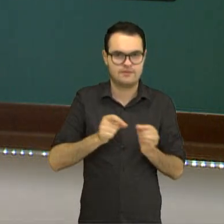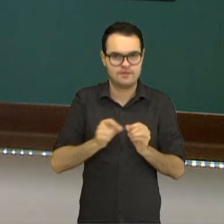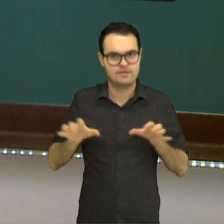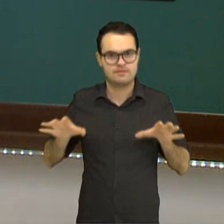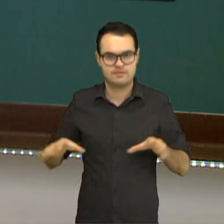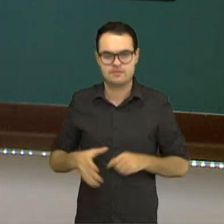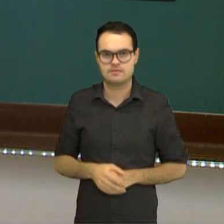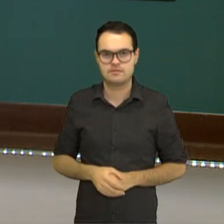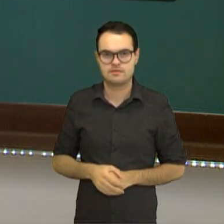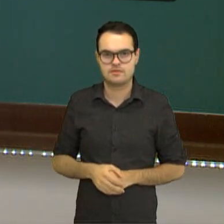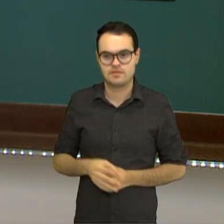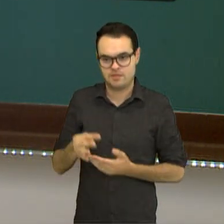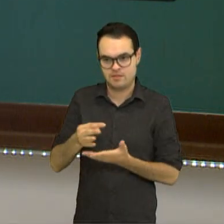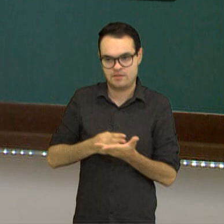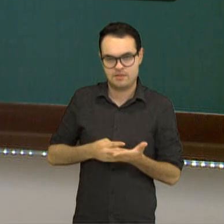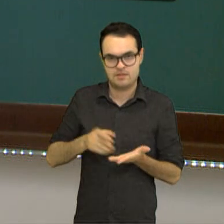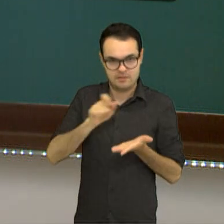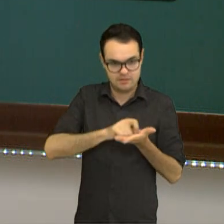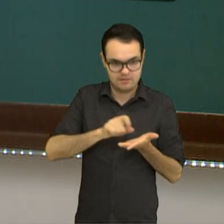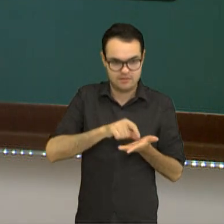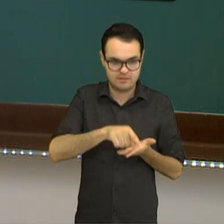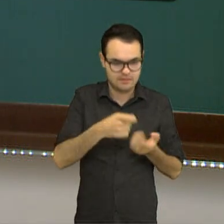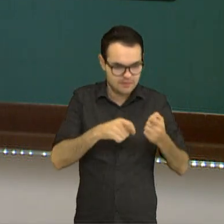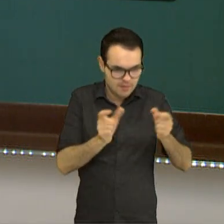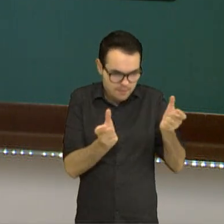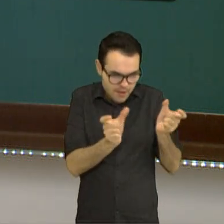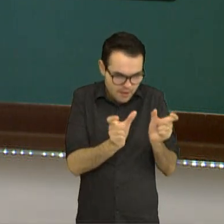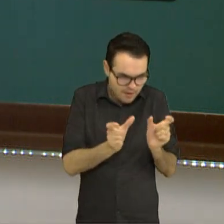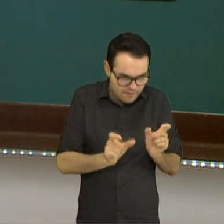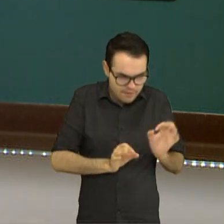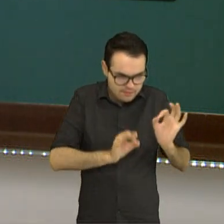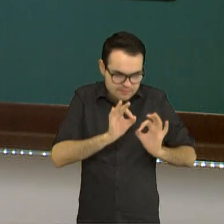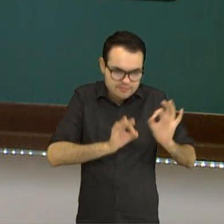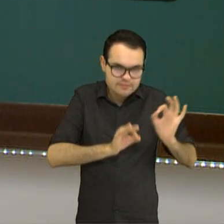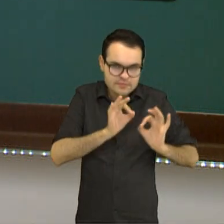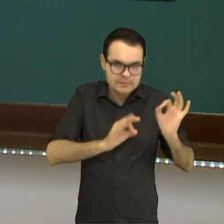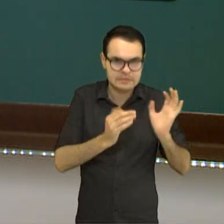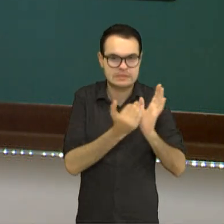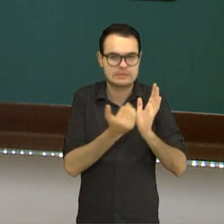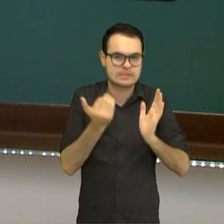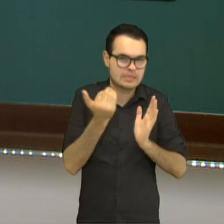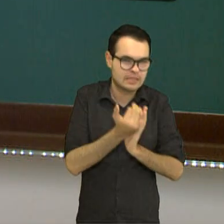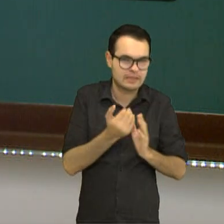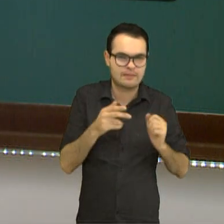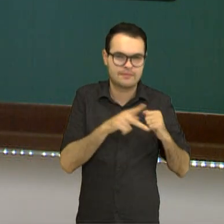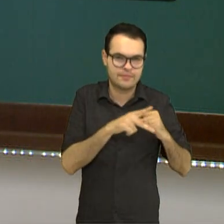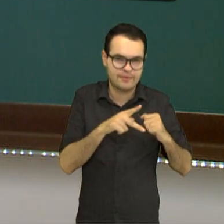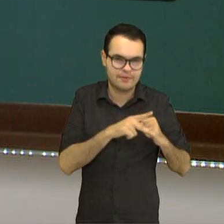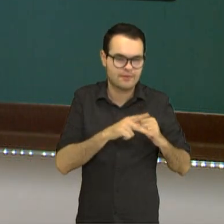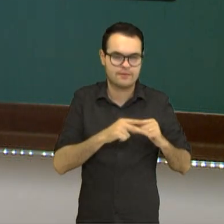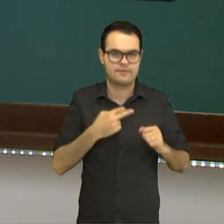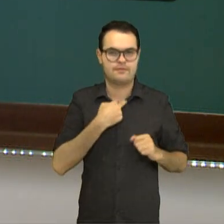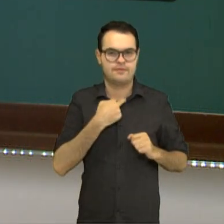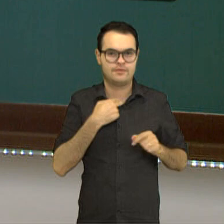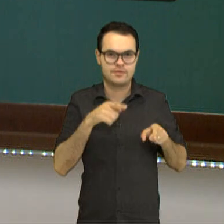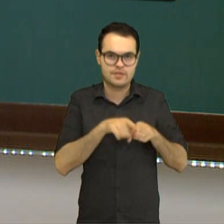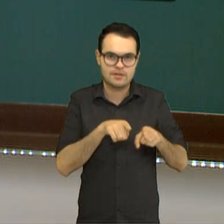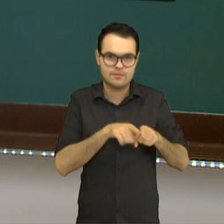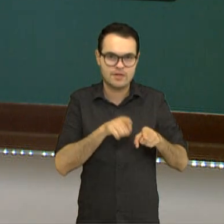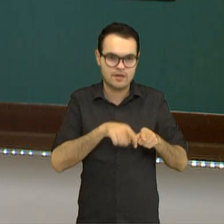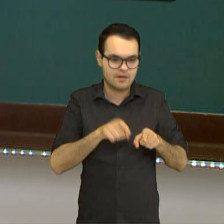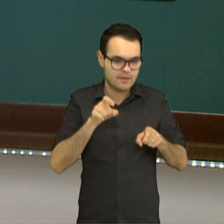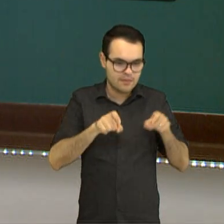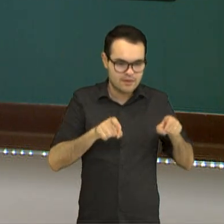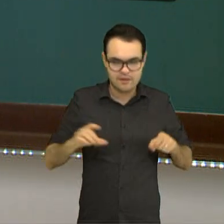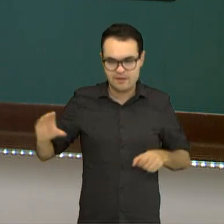né? No texto escrito é preciso escolher bem as palavras, não exagerar no uso de pronomes, não utilizar marcadores